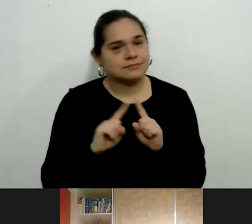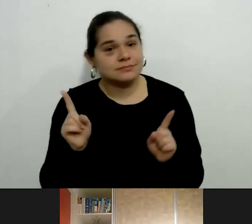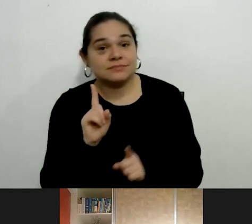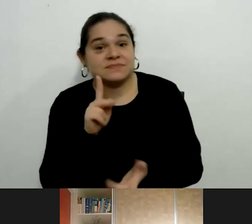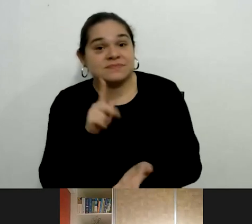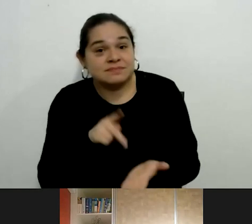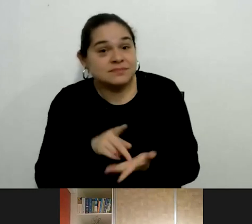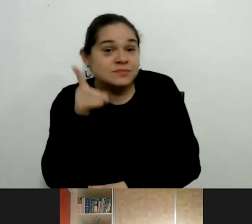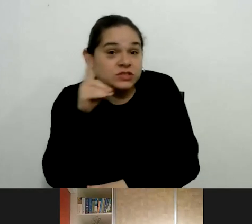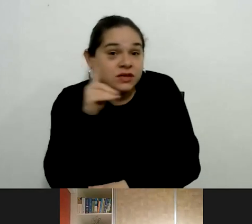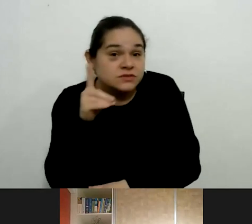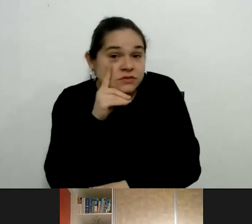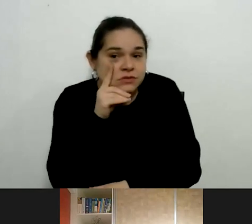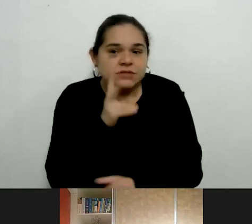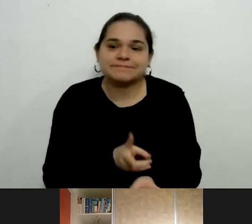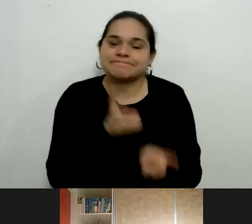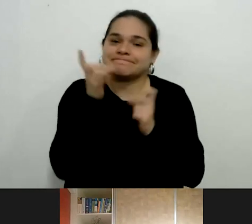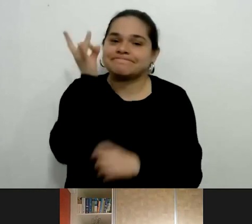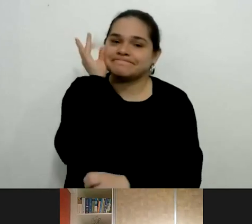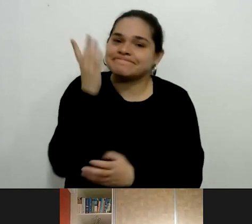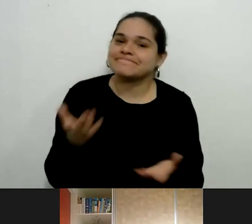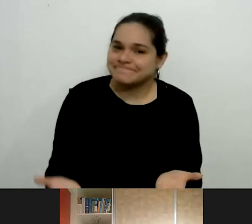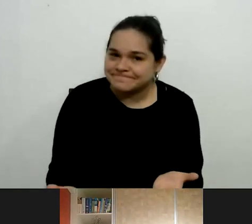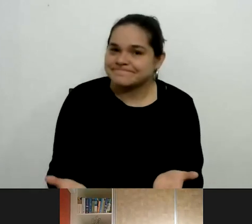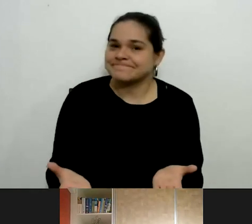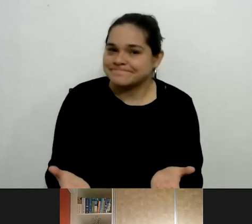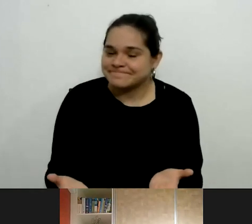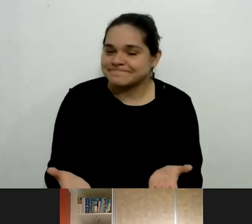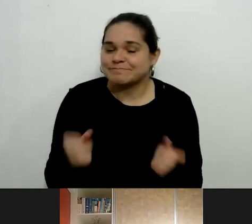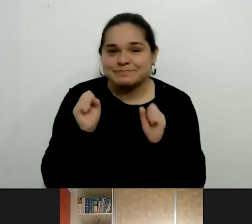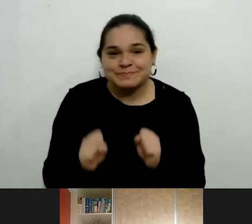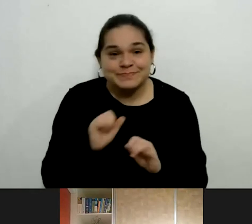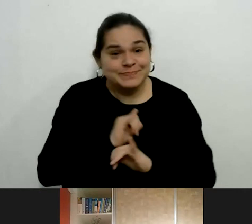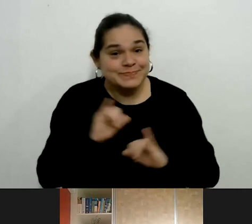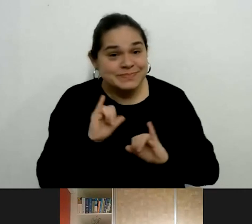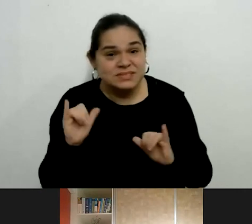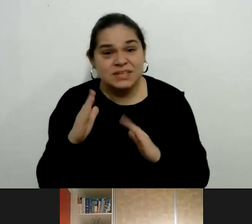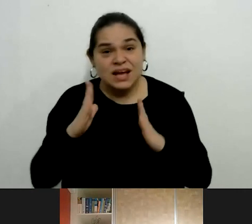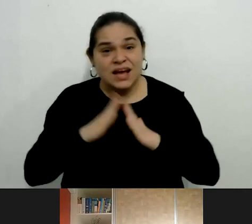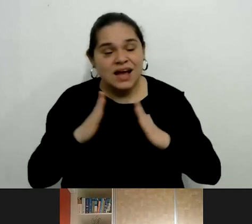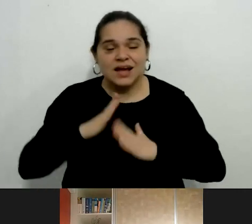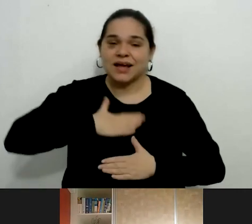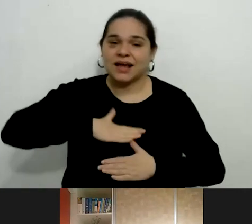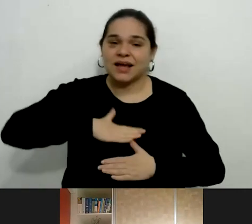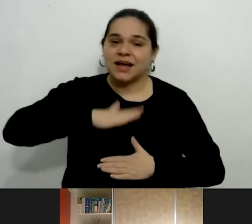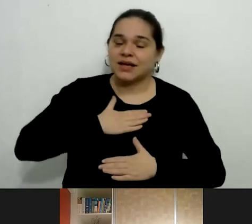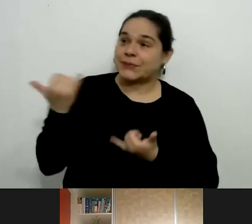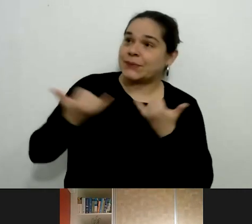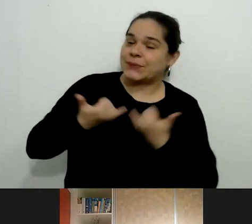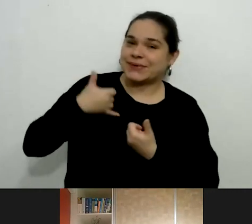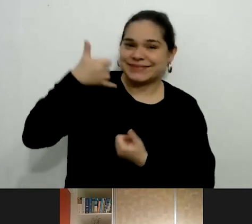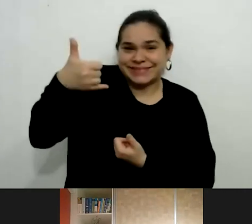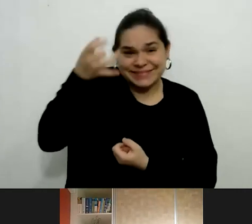do dia a dia ele vai ver como é fácil. Você pode se informar lá da sua casa, sentado no sofá. também é